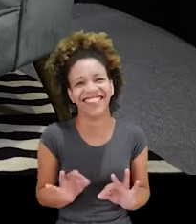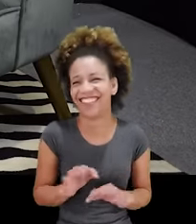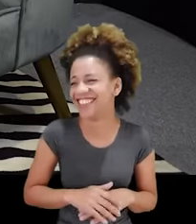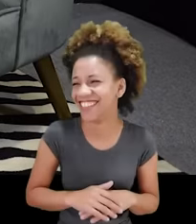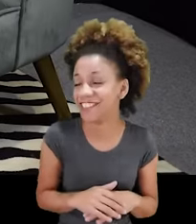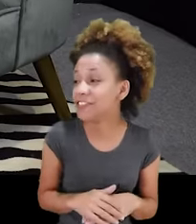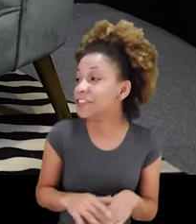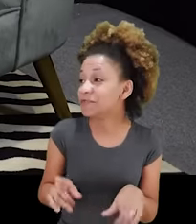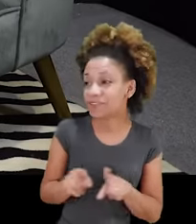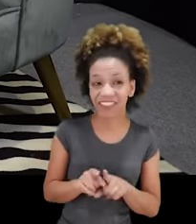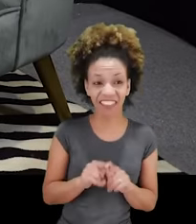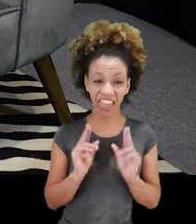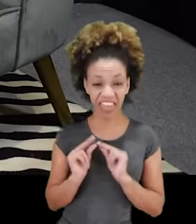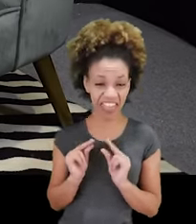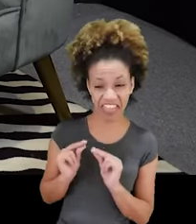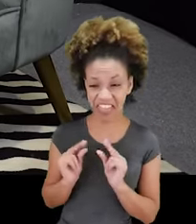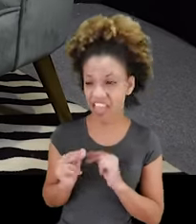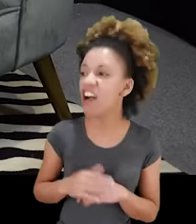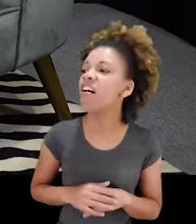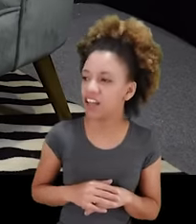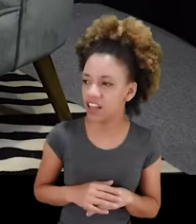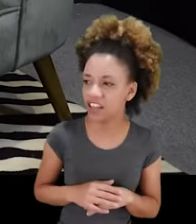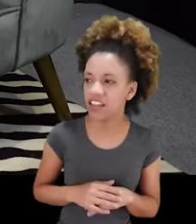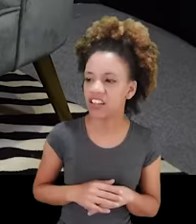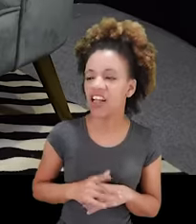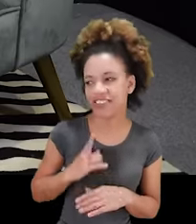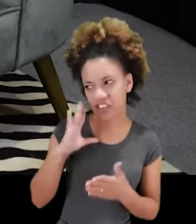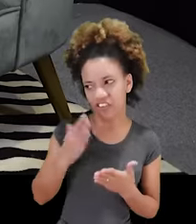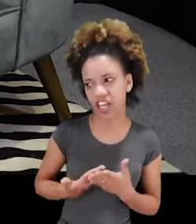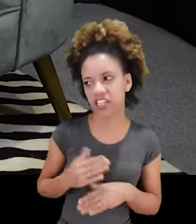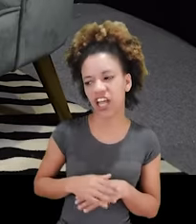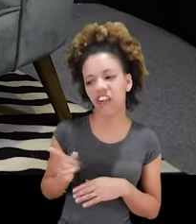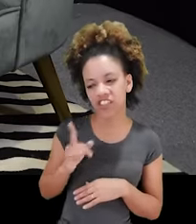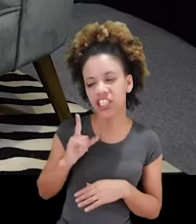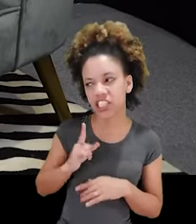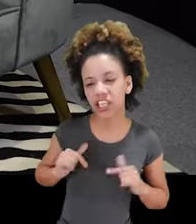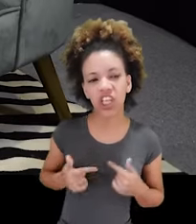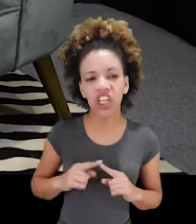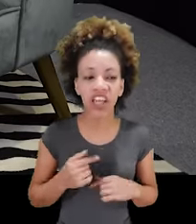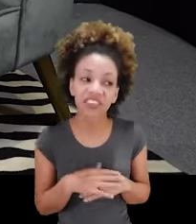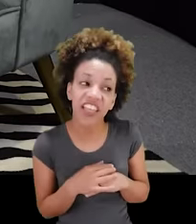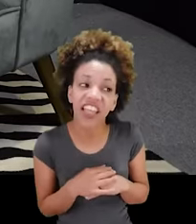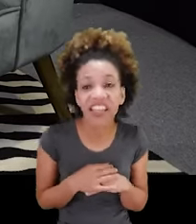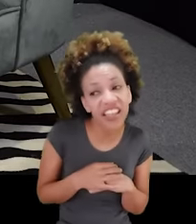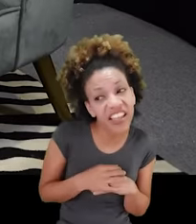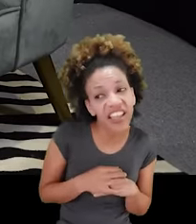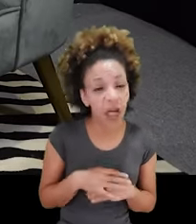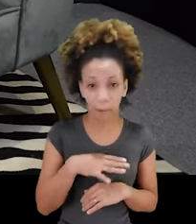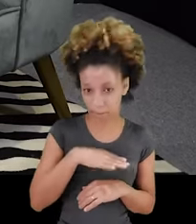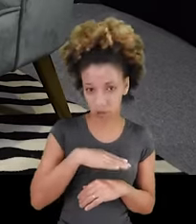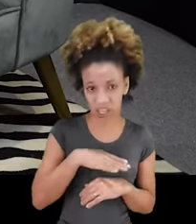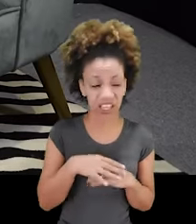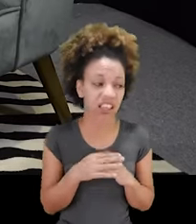chegam lá. Pega. Vocês vão com uma confiança. Se calhar tem a ver com confiança. Ah, entendi. Vocês vão com tudo. E nós vamos assim meio a medo, não é? Nós